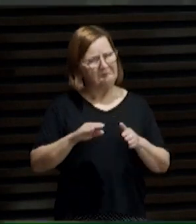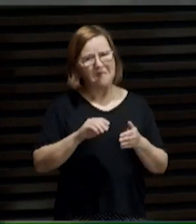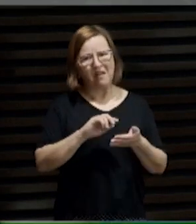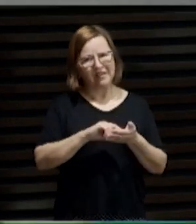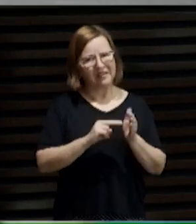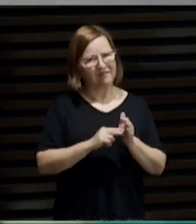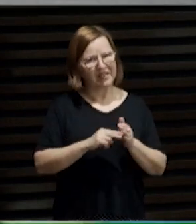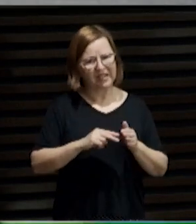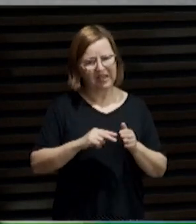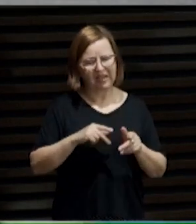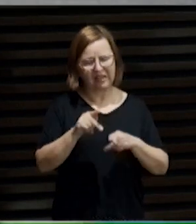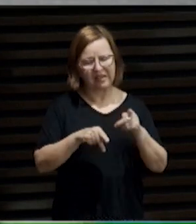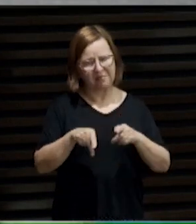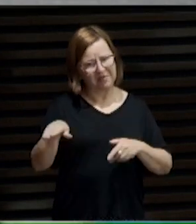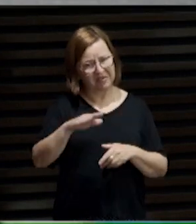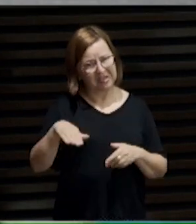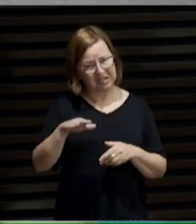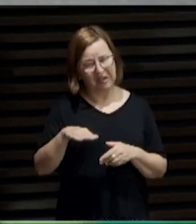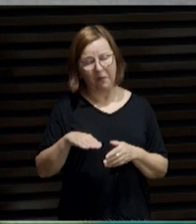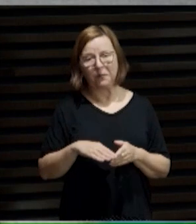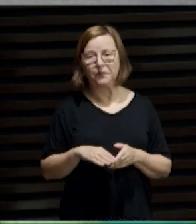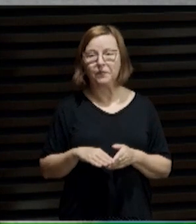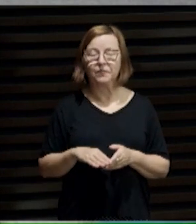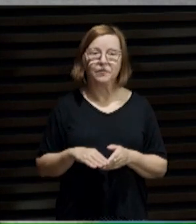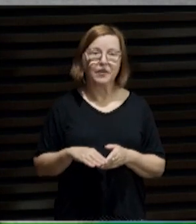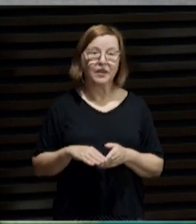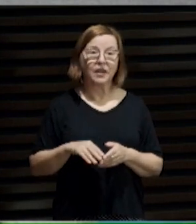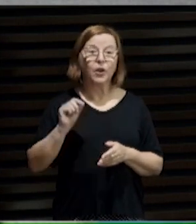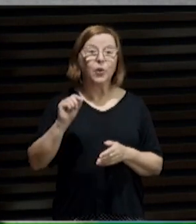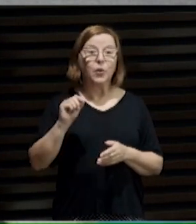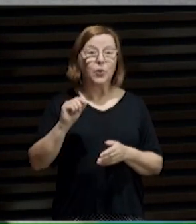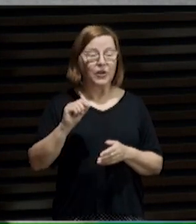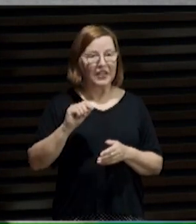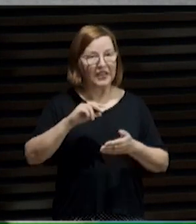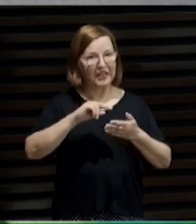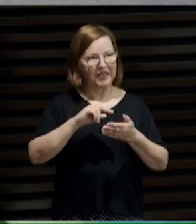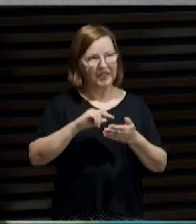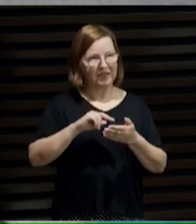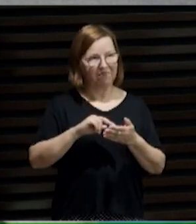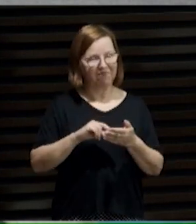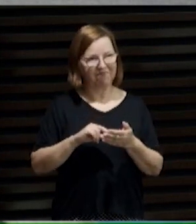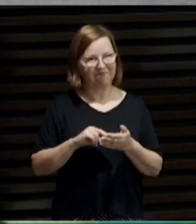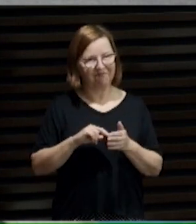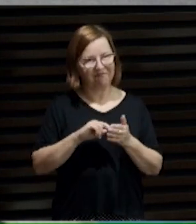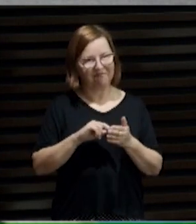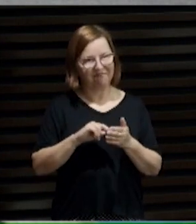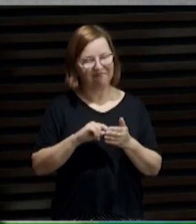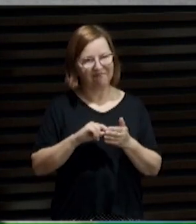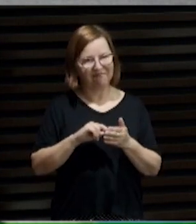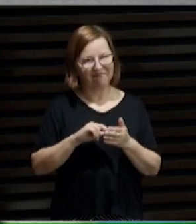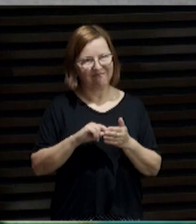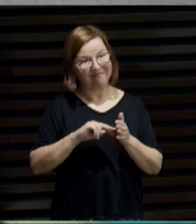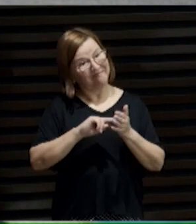contexto. Se a palavra está sendo usada para Adão, o homem específico, ou para a raça humana. Para que você possa